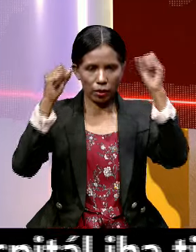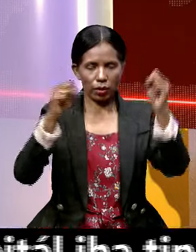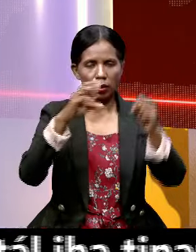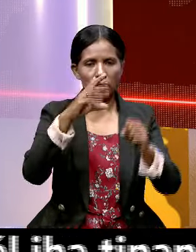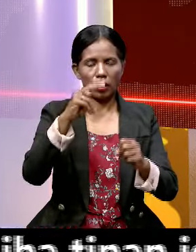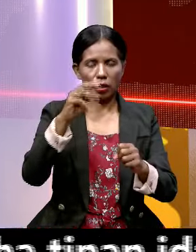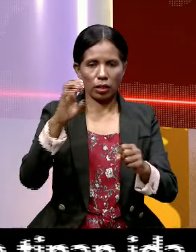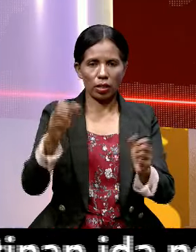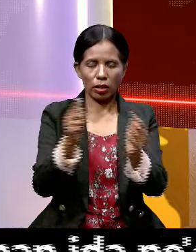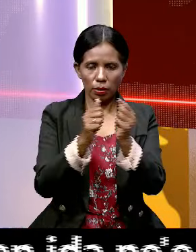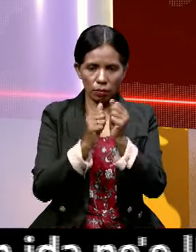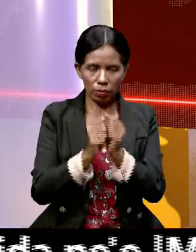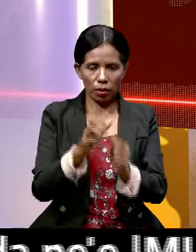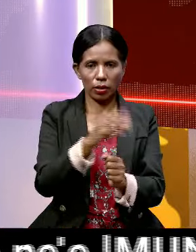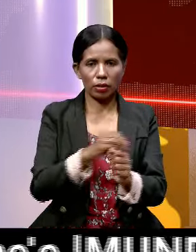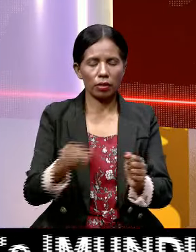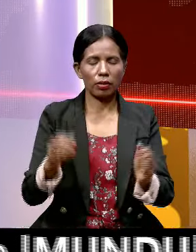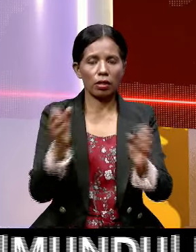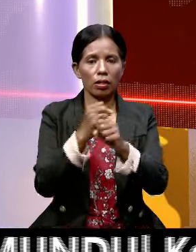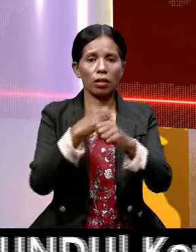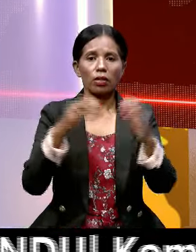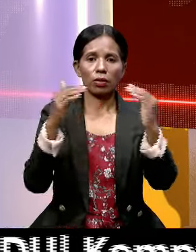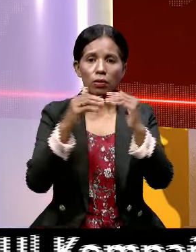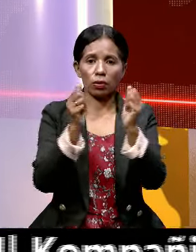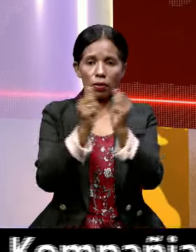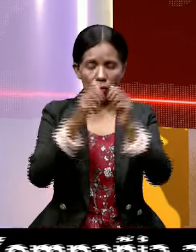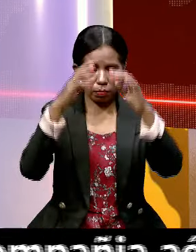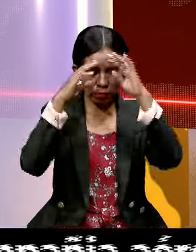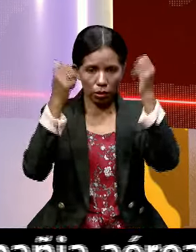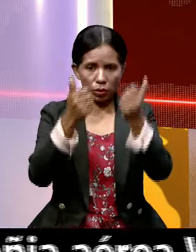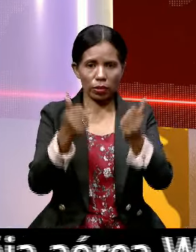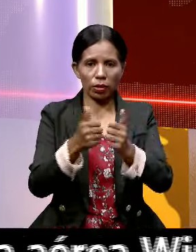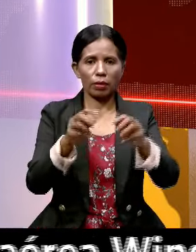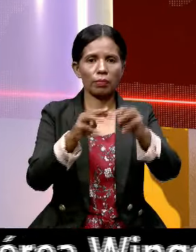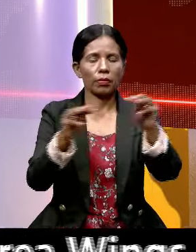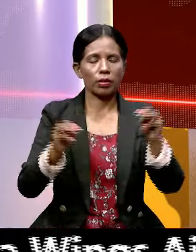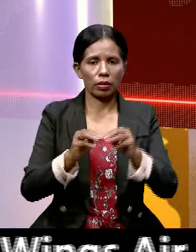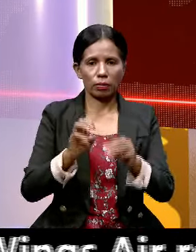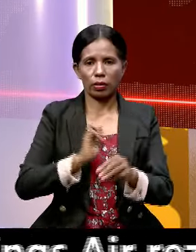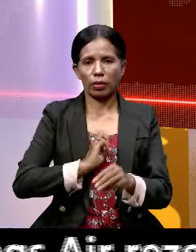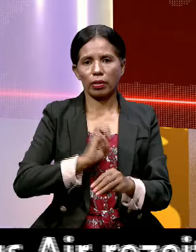ko komitivas realiza serumutu ho Presidente Autoridade Municipio Hermera.